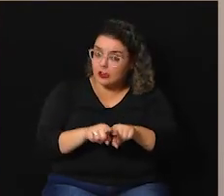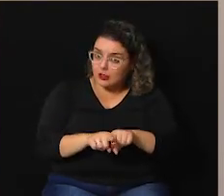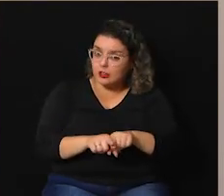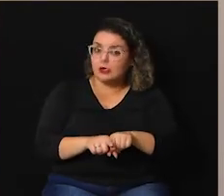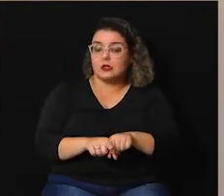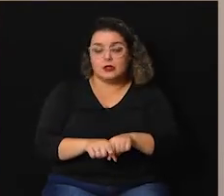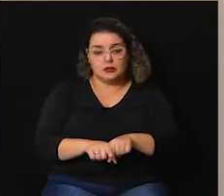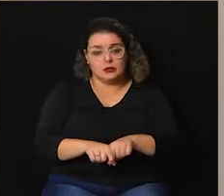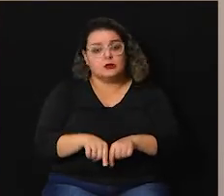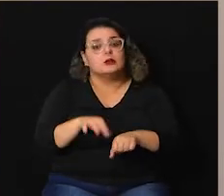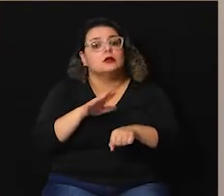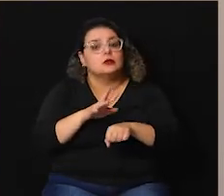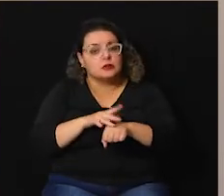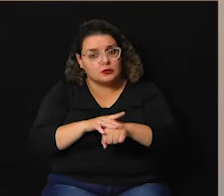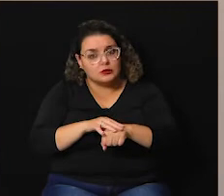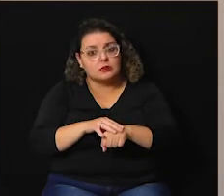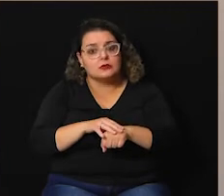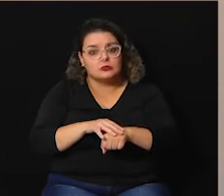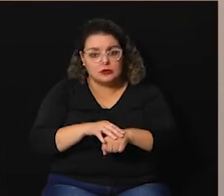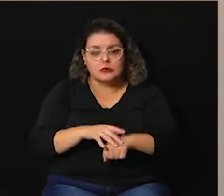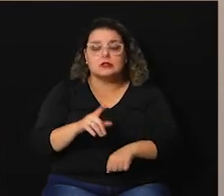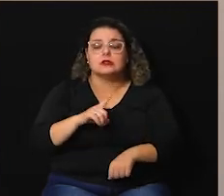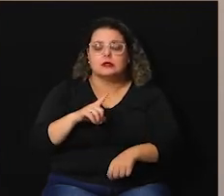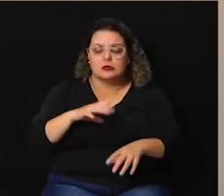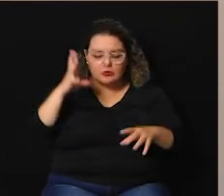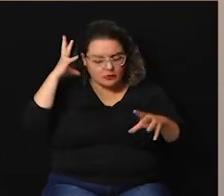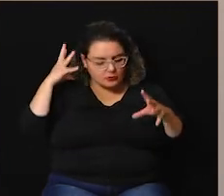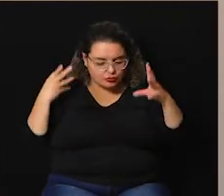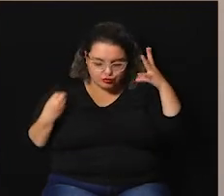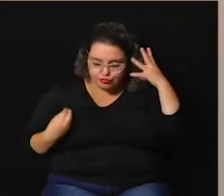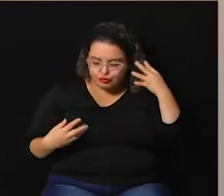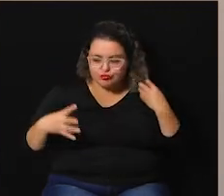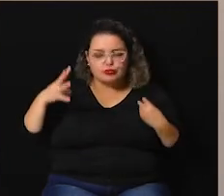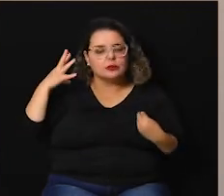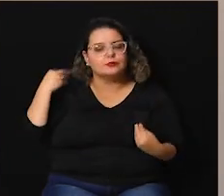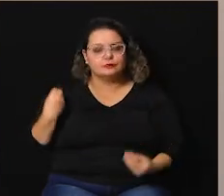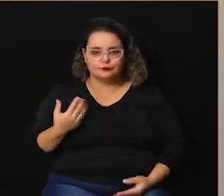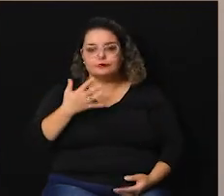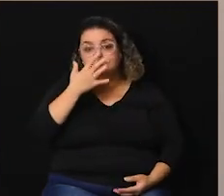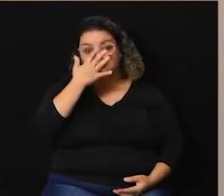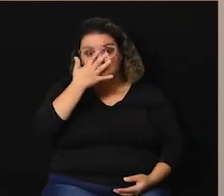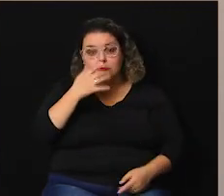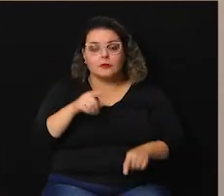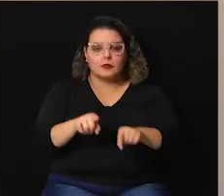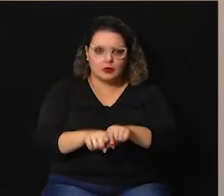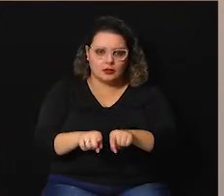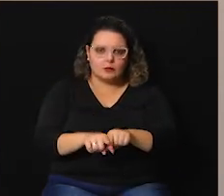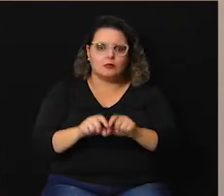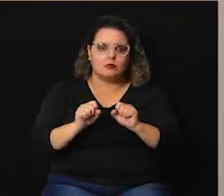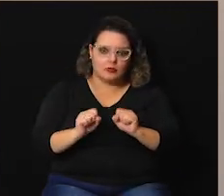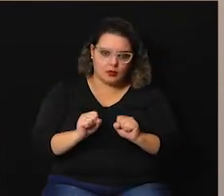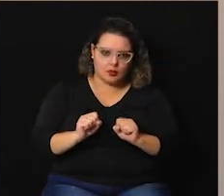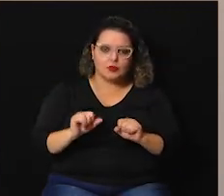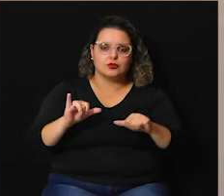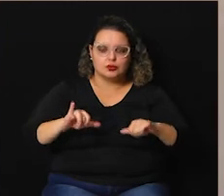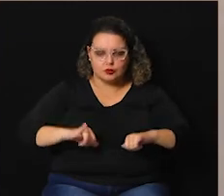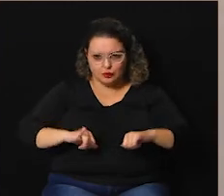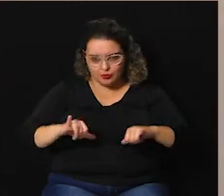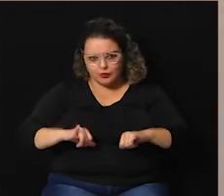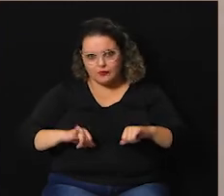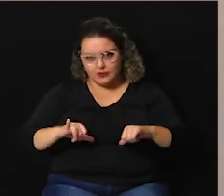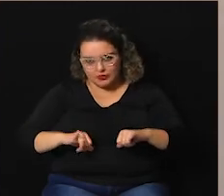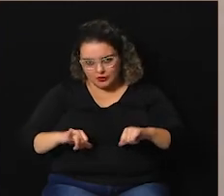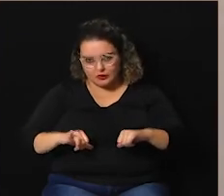efeitos colaterais da doença inflamatória, também tem perda de cabelo e que também podem ser acometidos